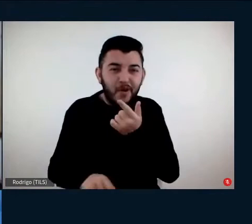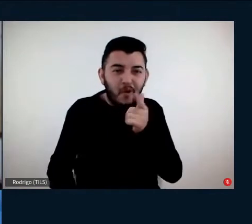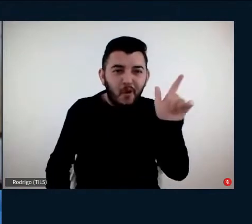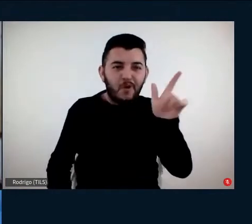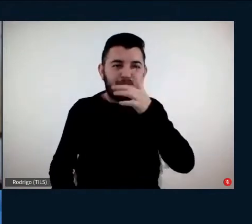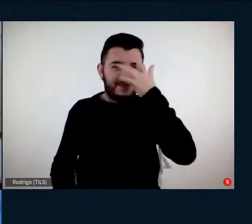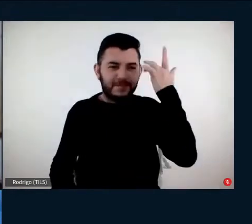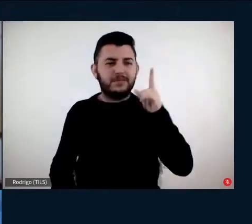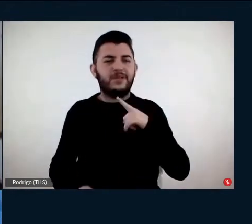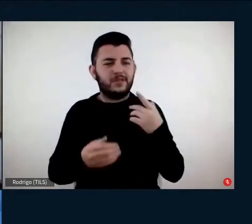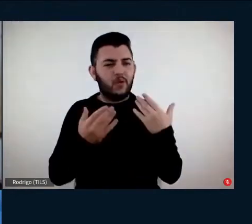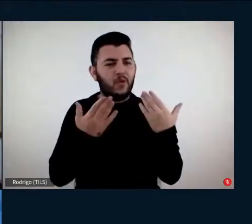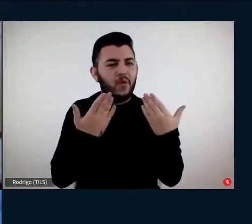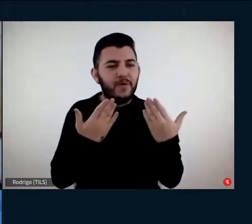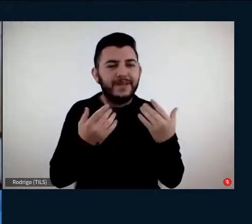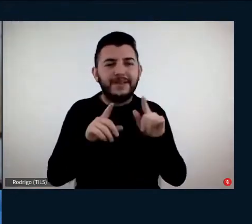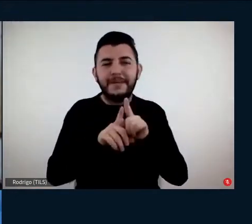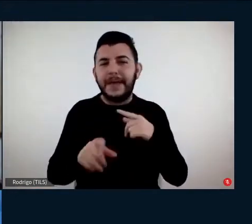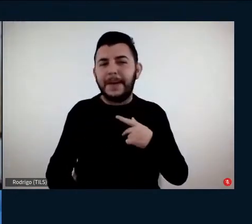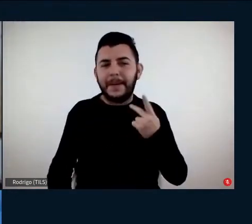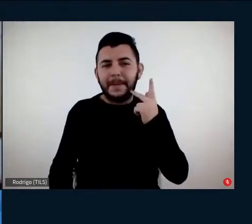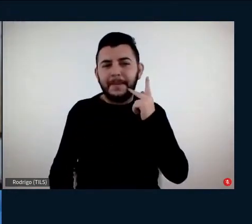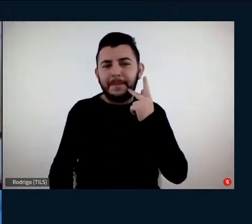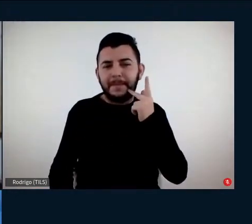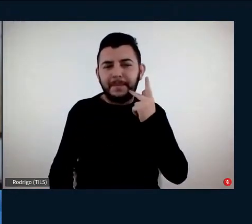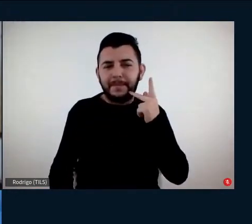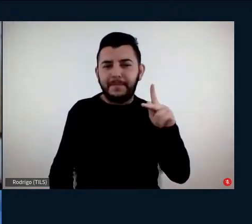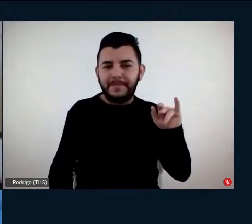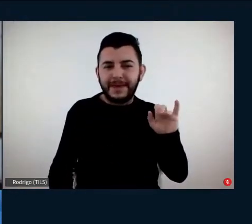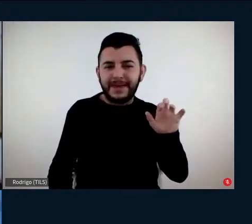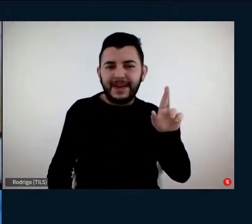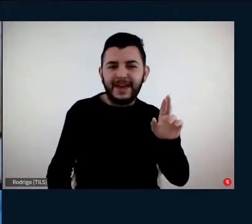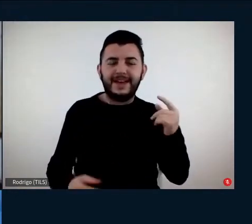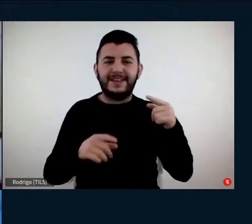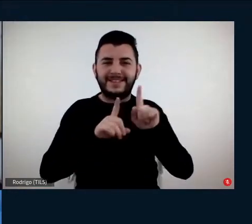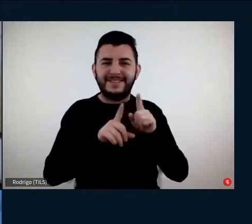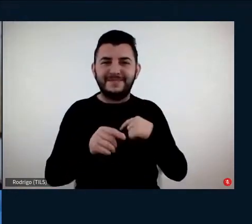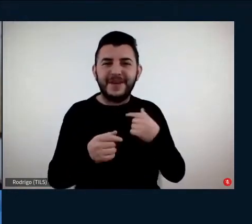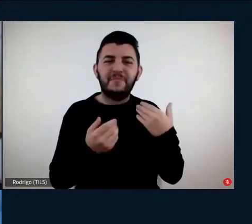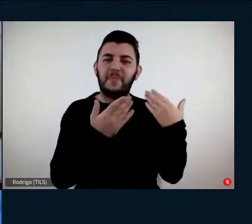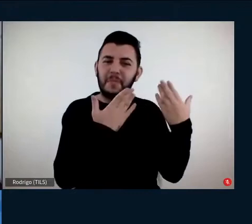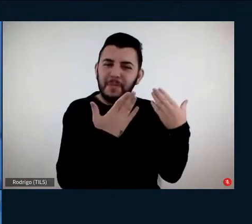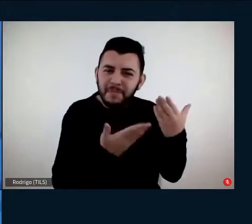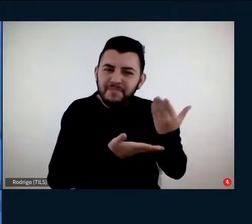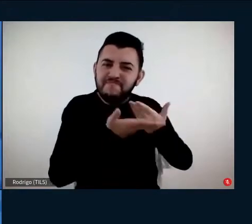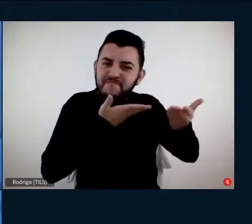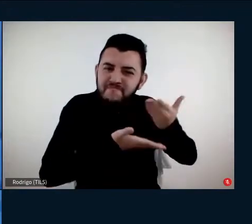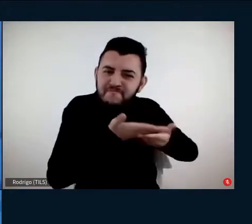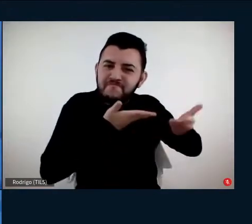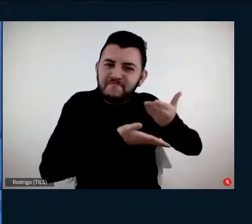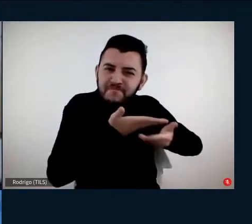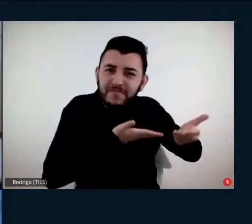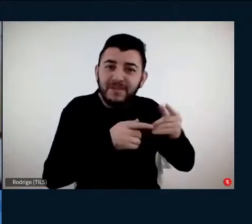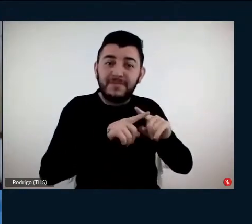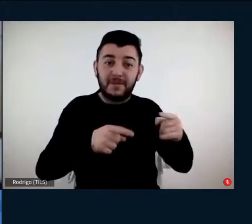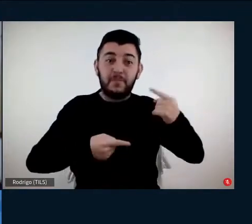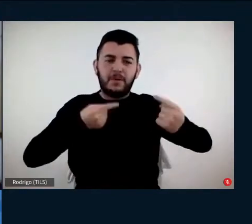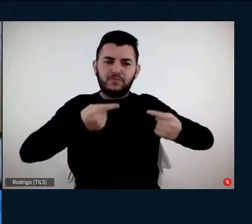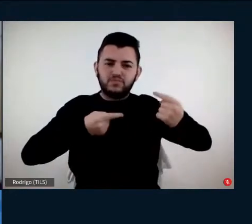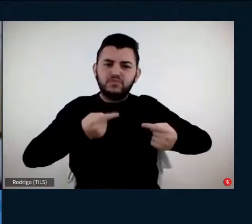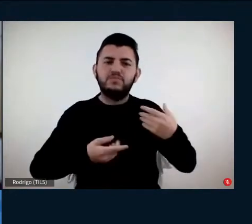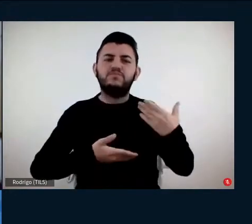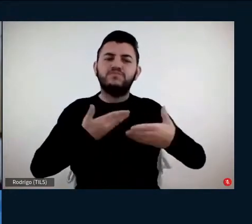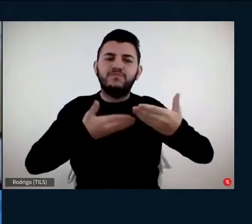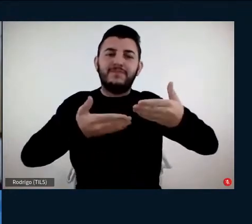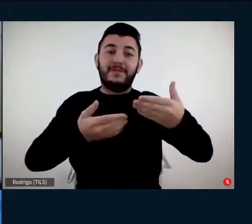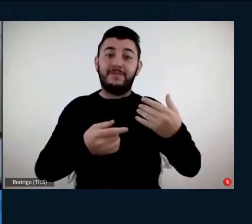isso bastante com o Pierre, e é uma discussão que a gente tem que levar, né, à Sim. frente. Inclusive porque